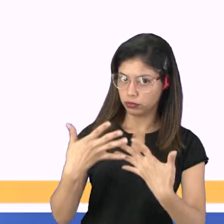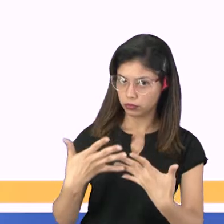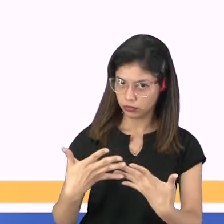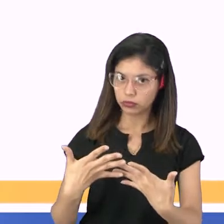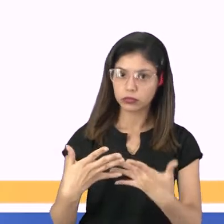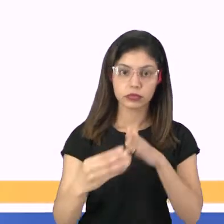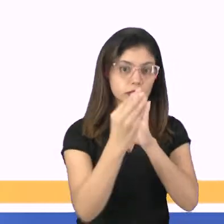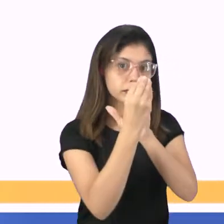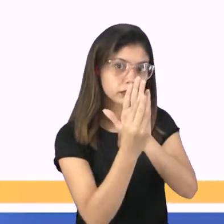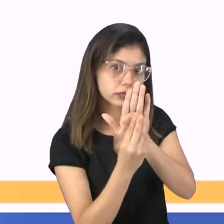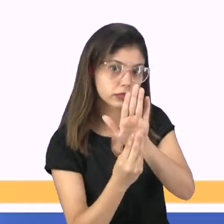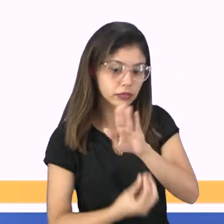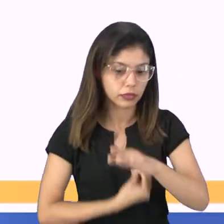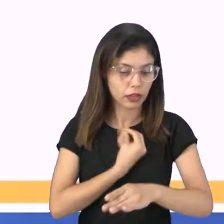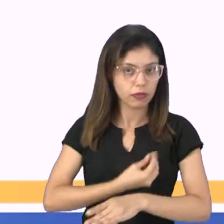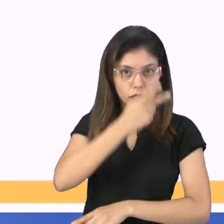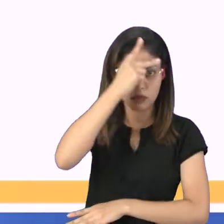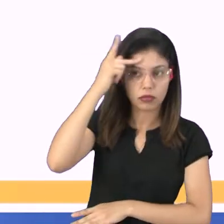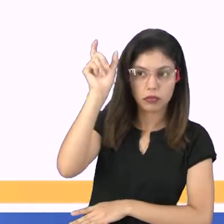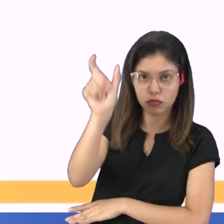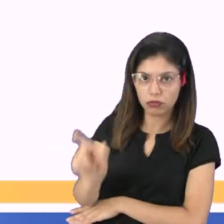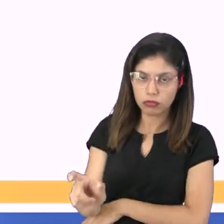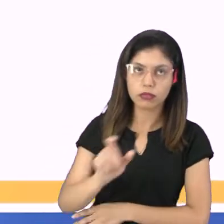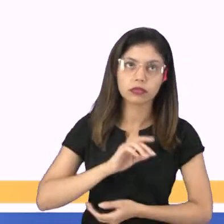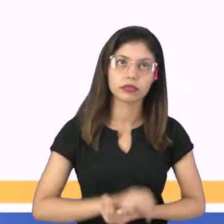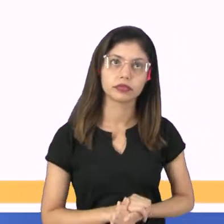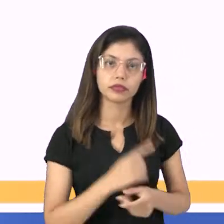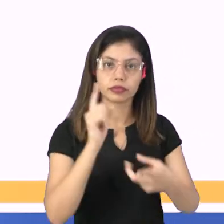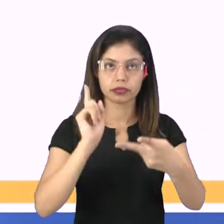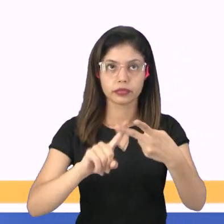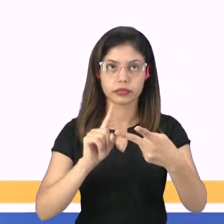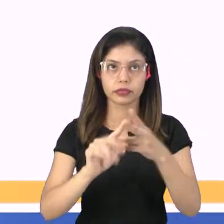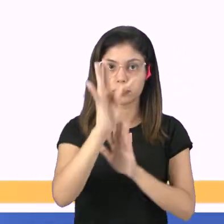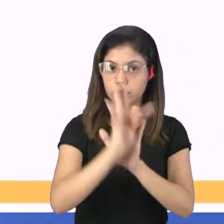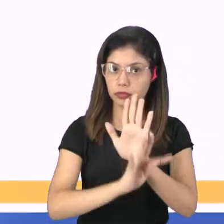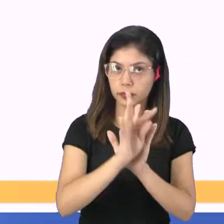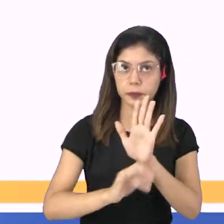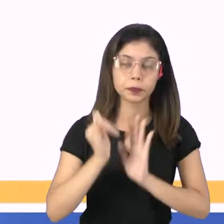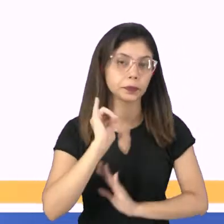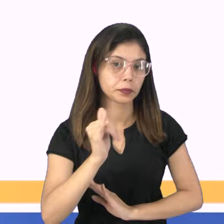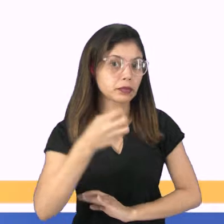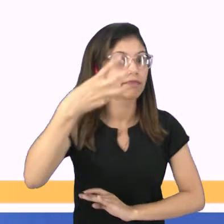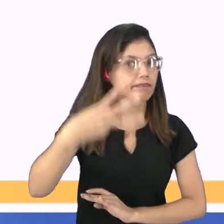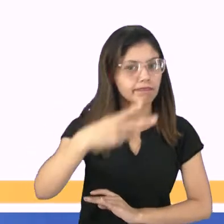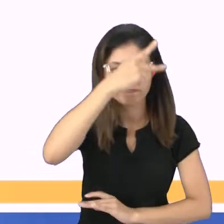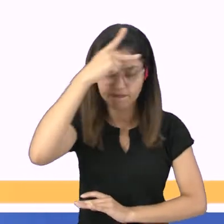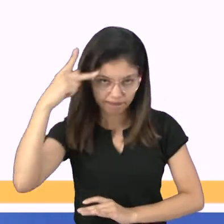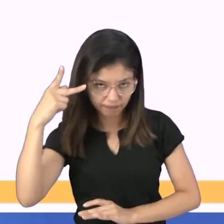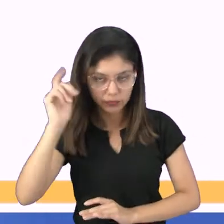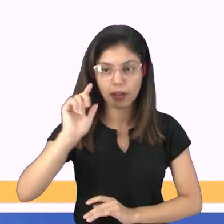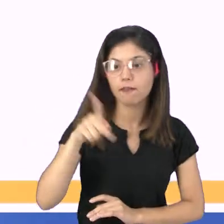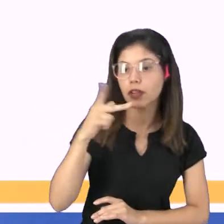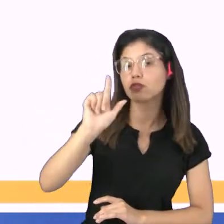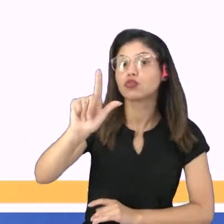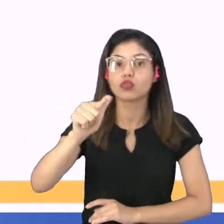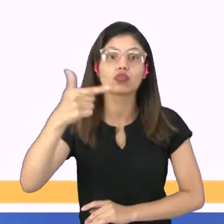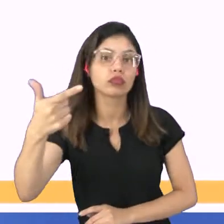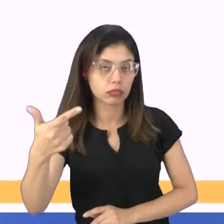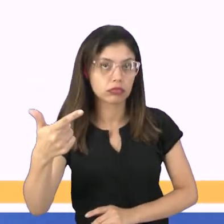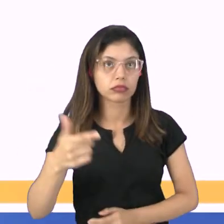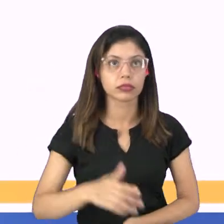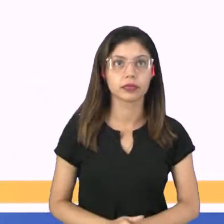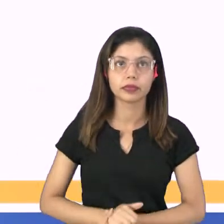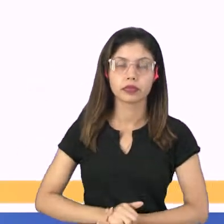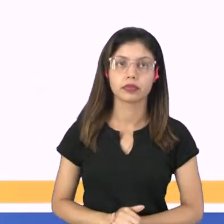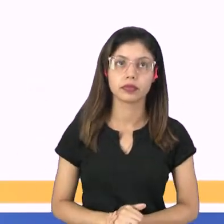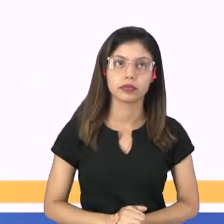vou narrar os fatos da vida de alguém. Tá? Segundo tópico, texto narrado em terceira pessoa, ou seja, eu vou falar sobre outra